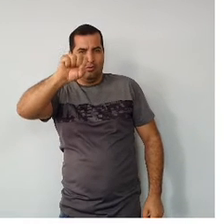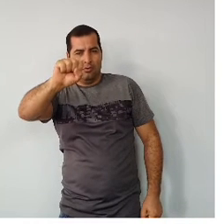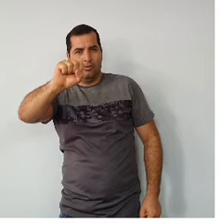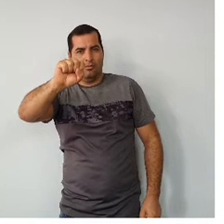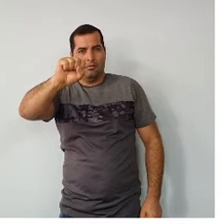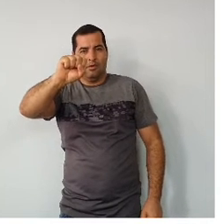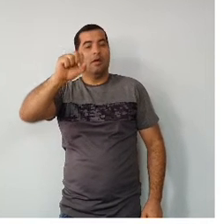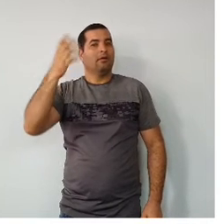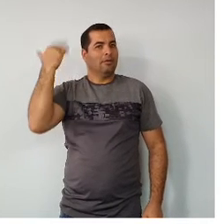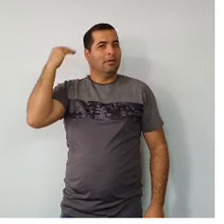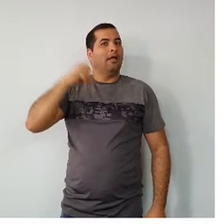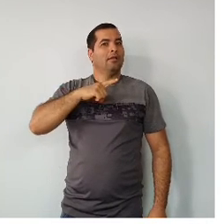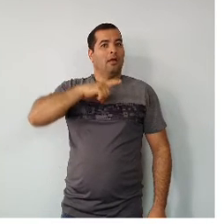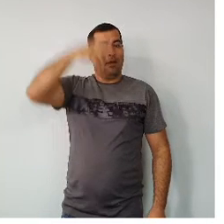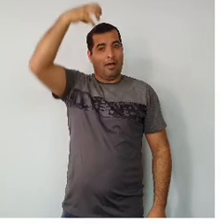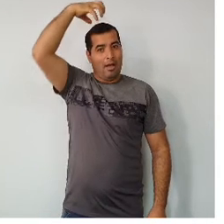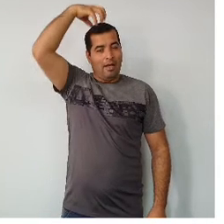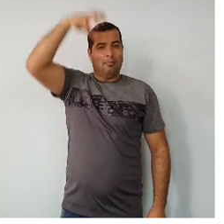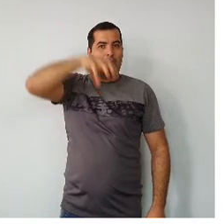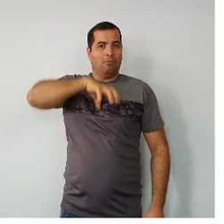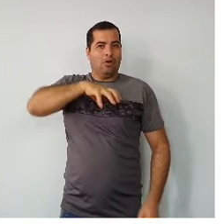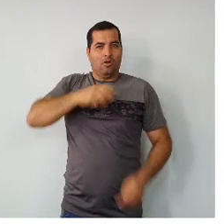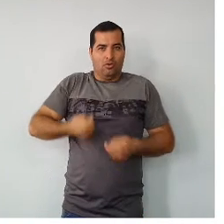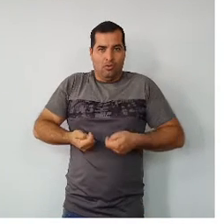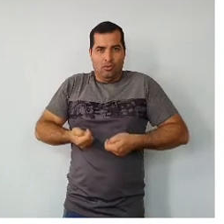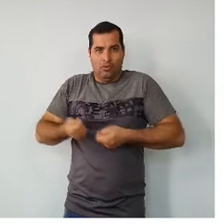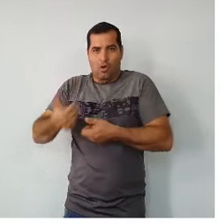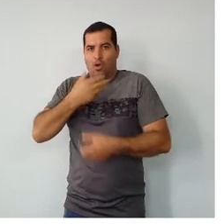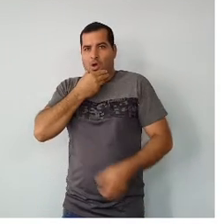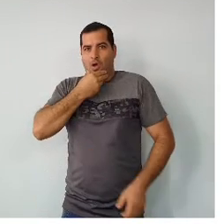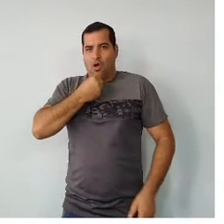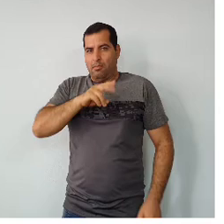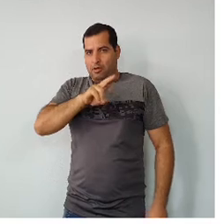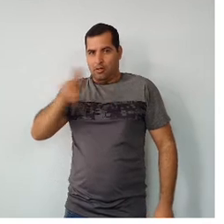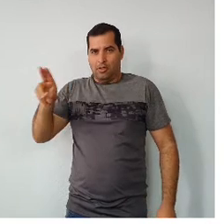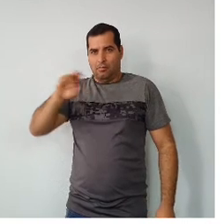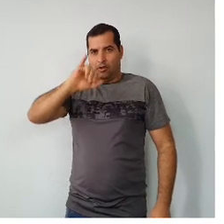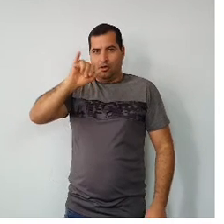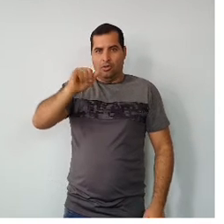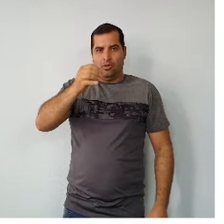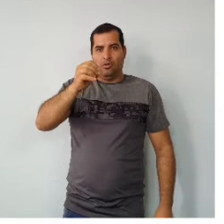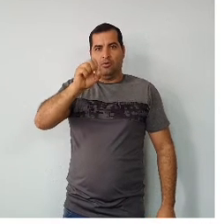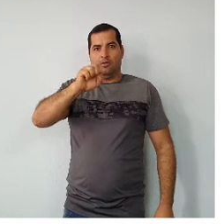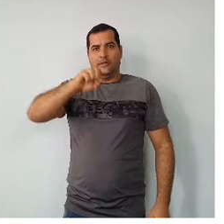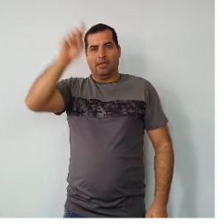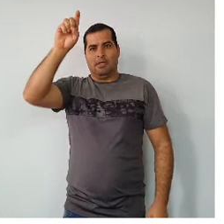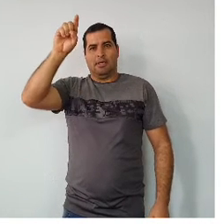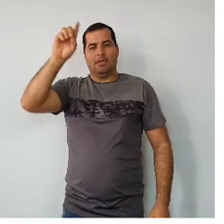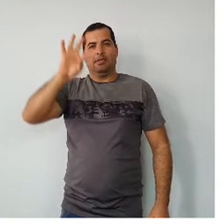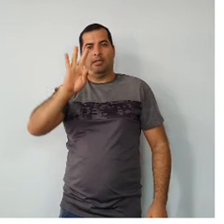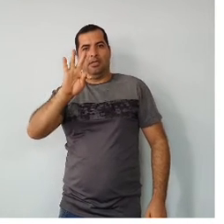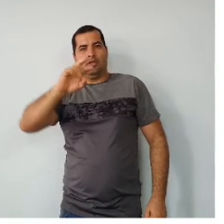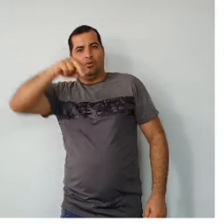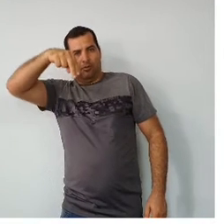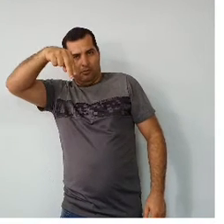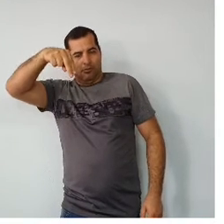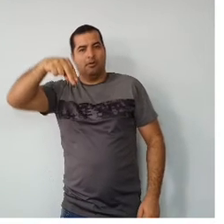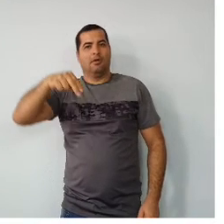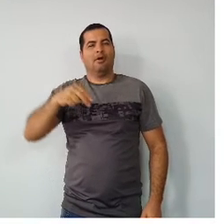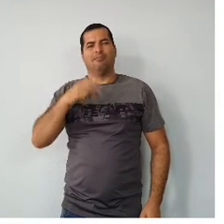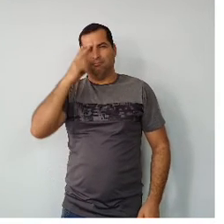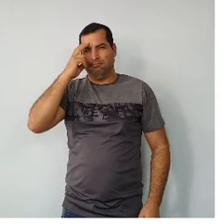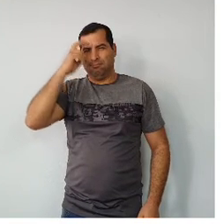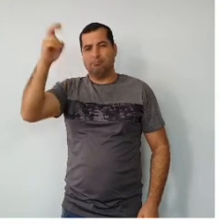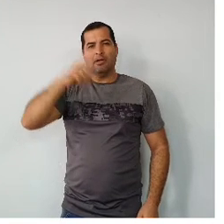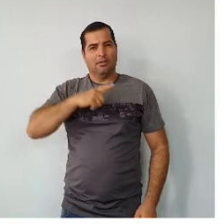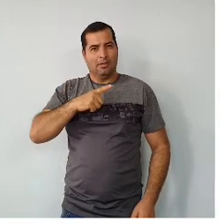1798, quando a coroa portuguesa doou ao senhor José Teixeira Nogueira, que era um grande